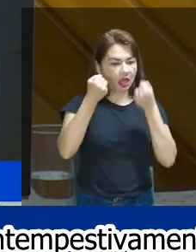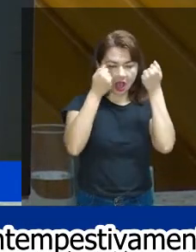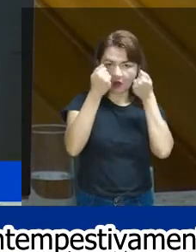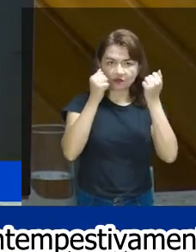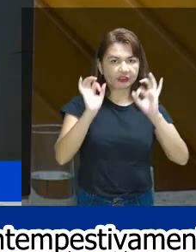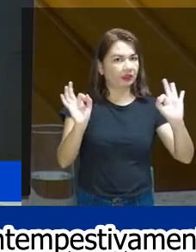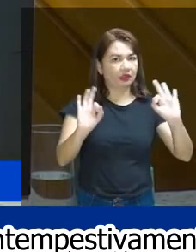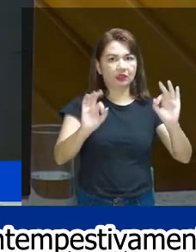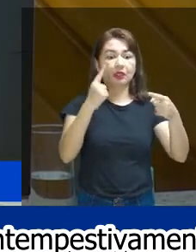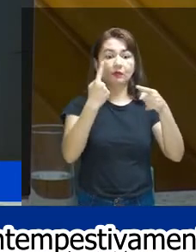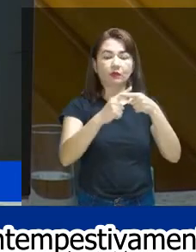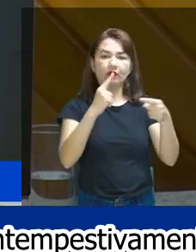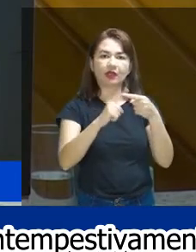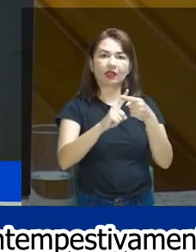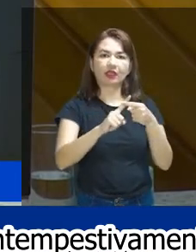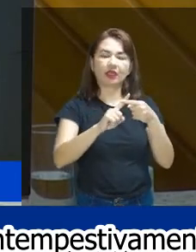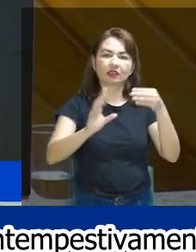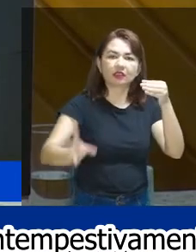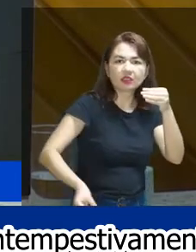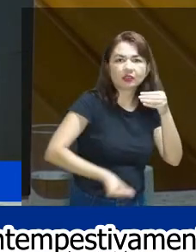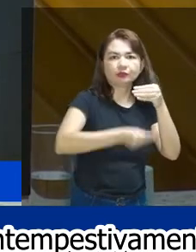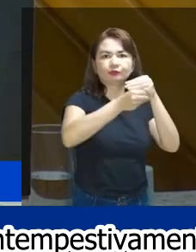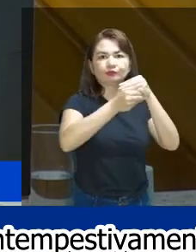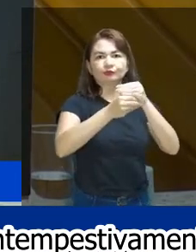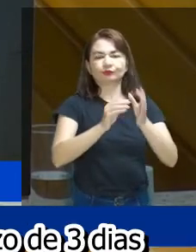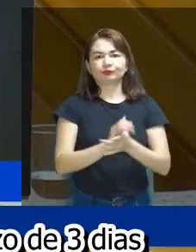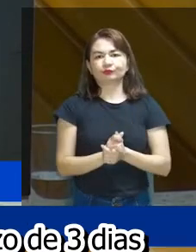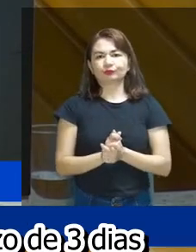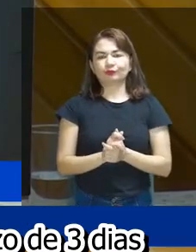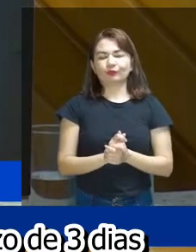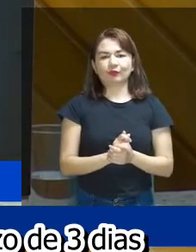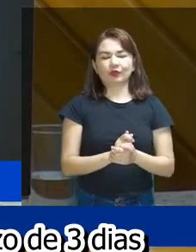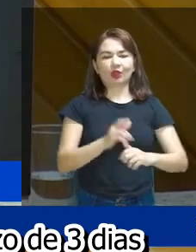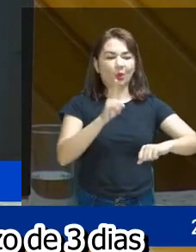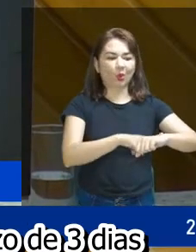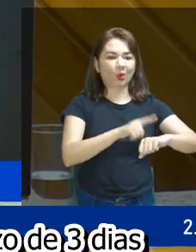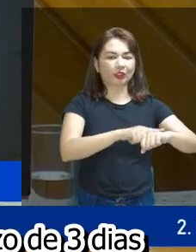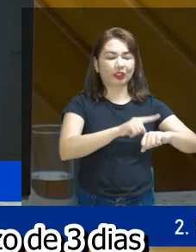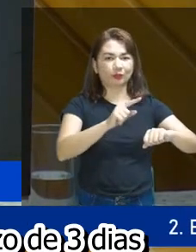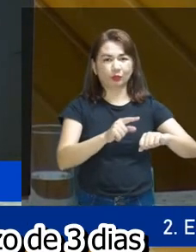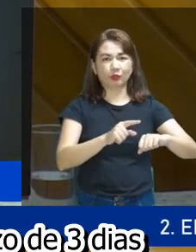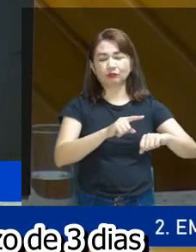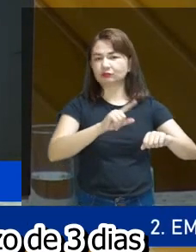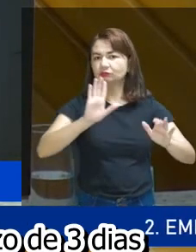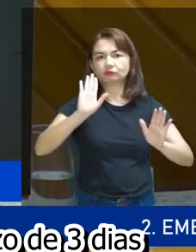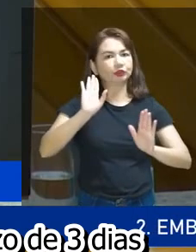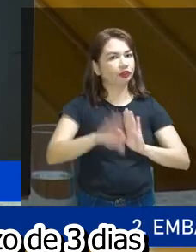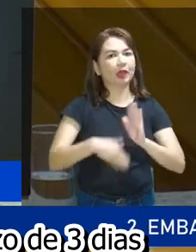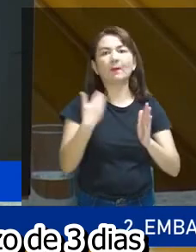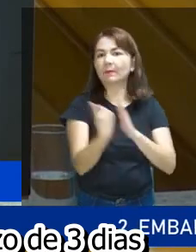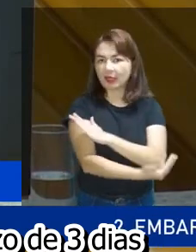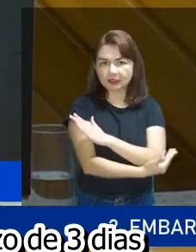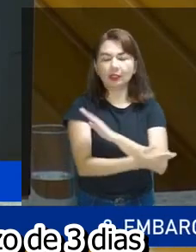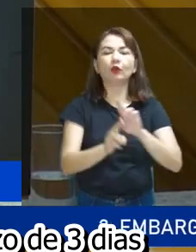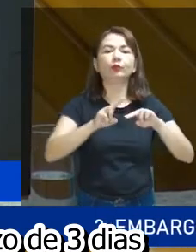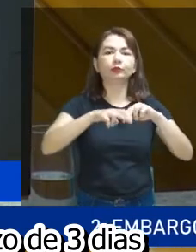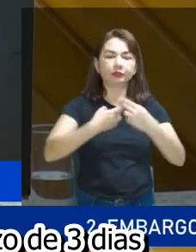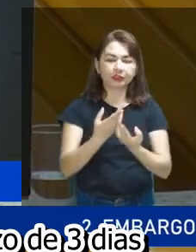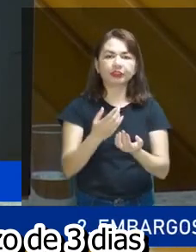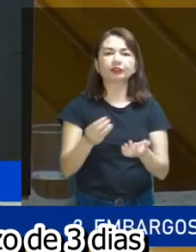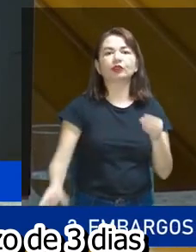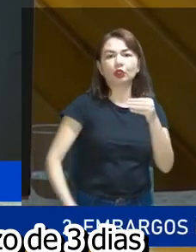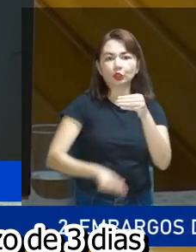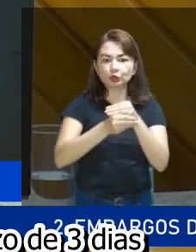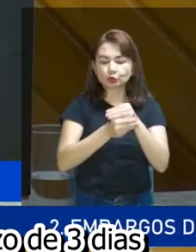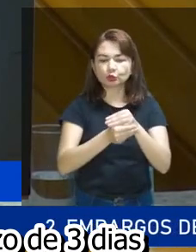Isso porque foram juntados, como dito, intempestivamente. A notificação do candidato para se